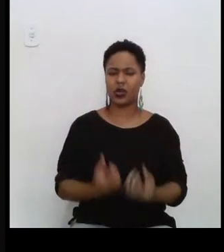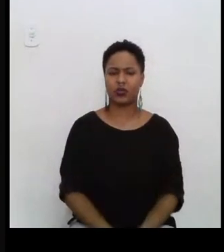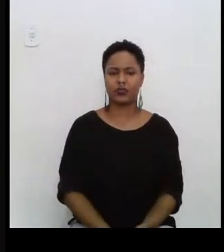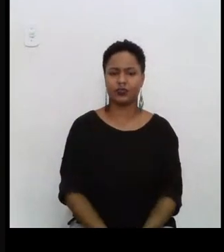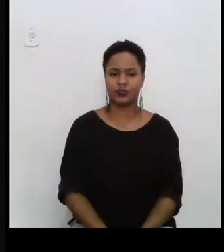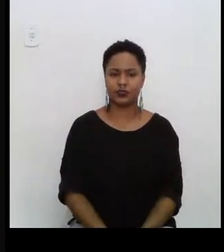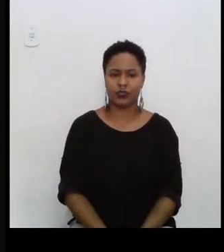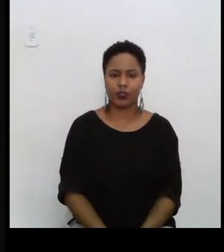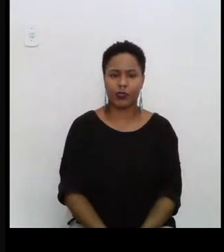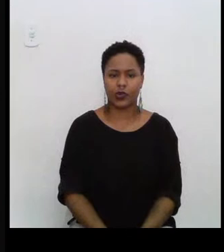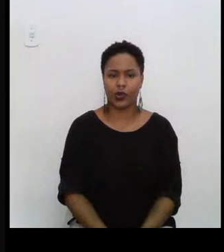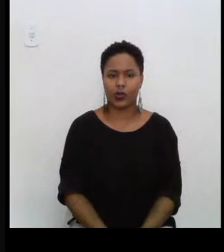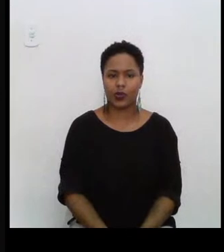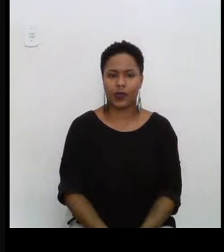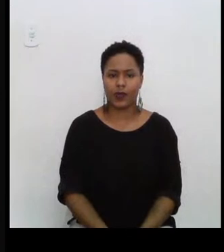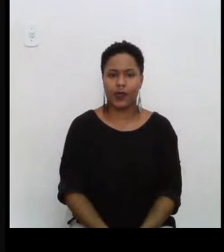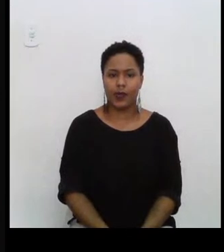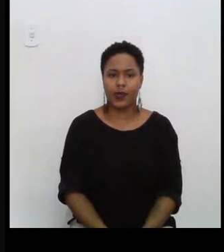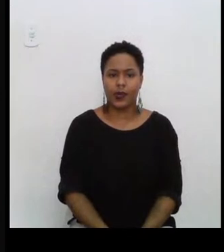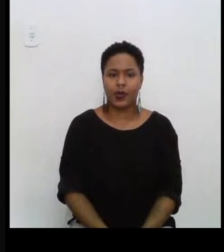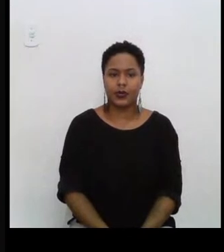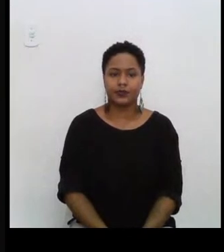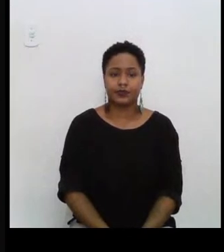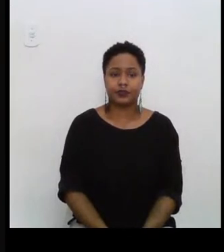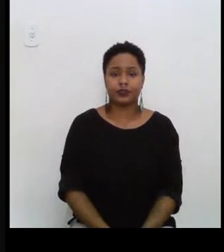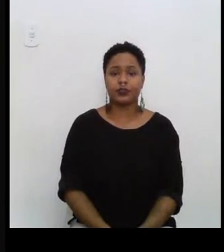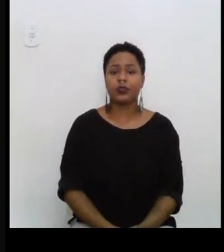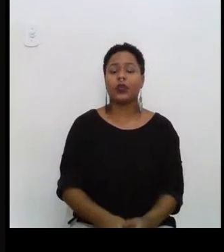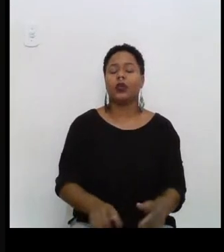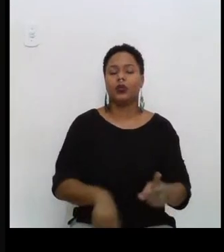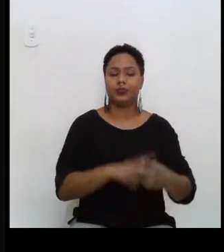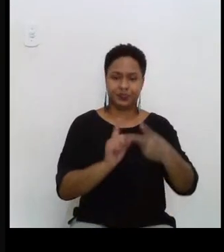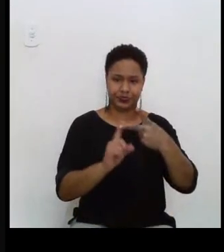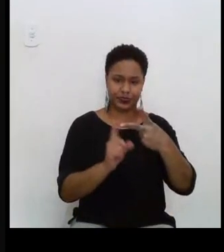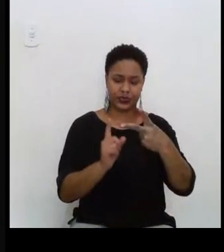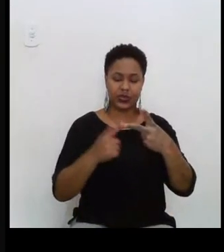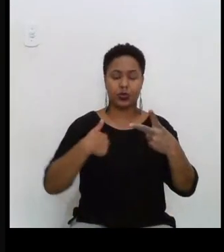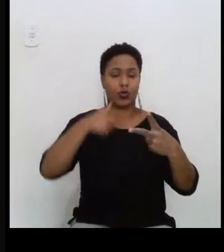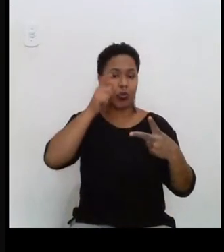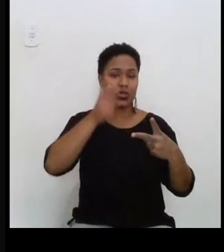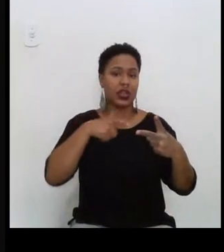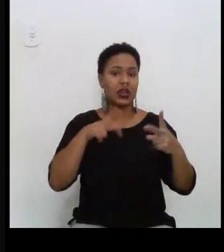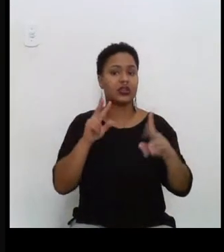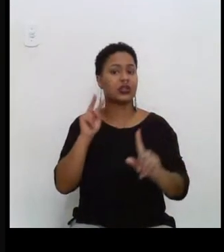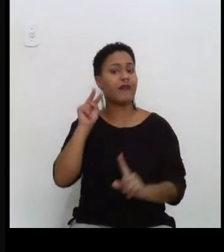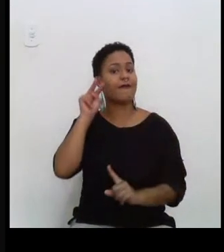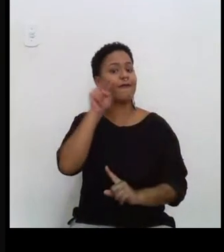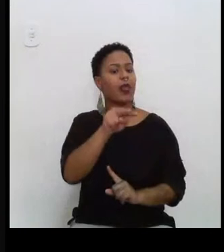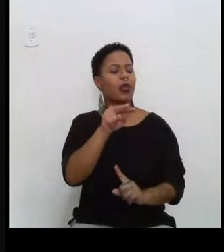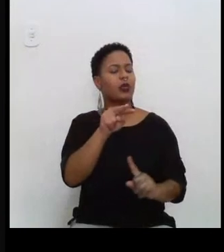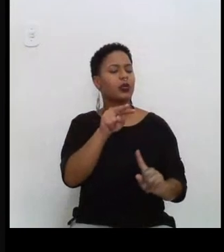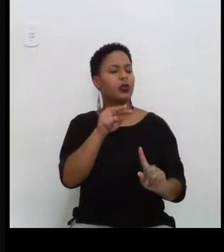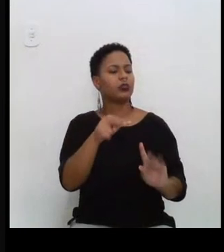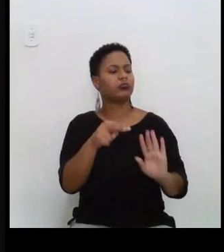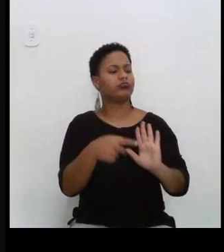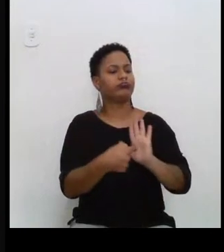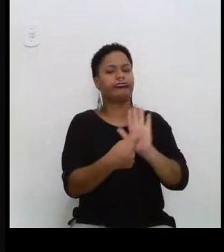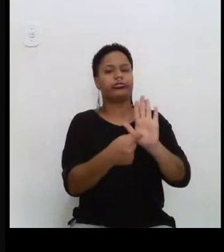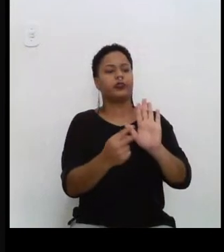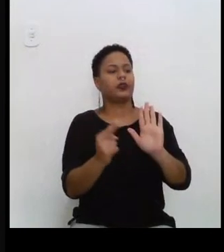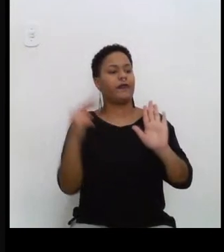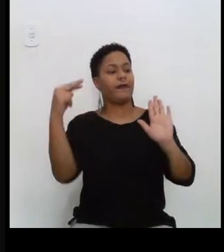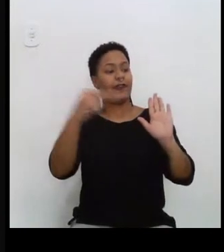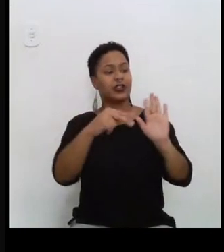o segundo dou uma interesse sabe civilizar não olhasse ativa aciona está associada as memorias não como ela